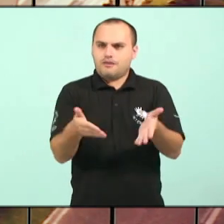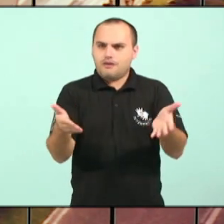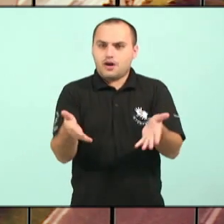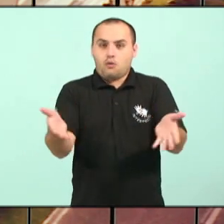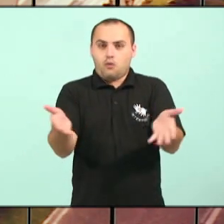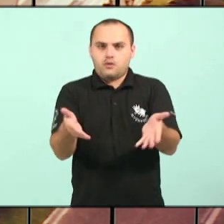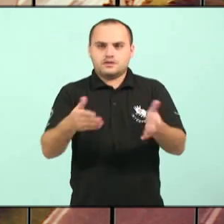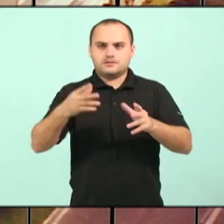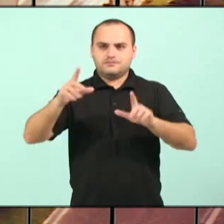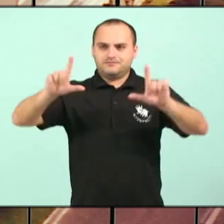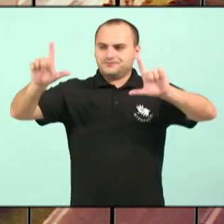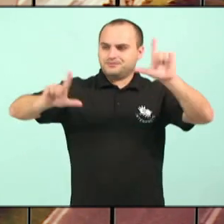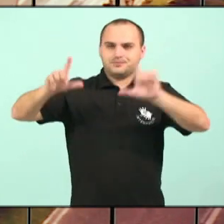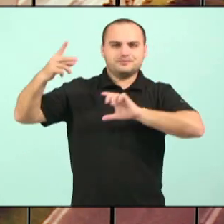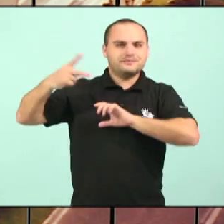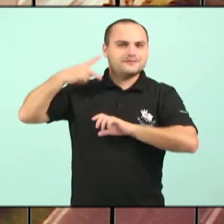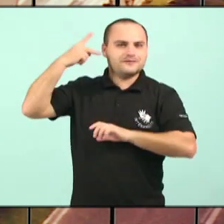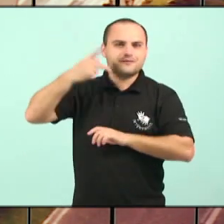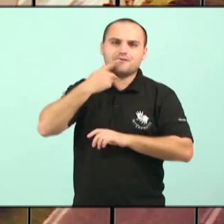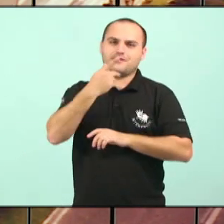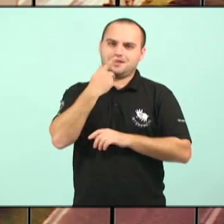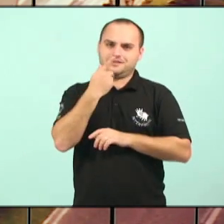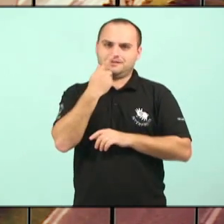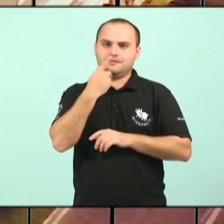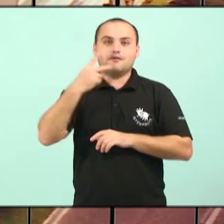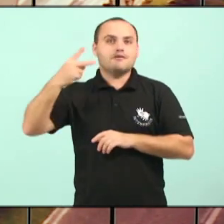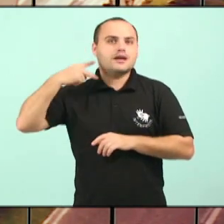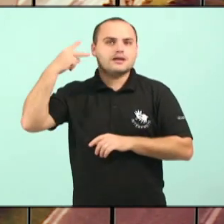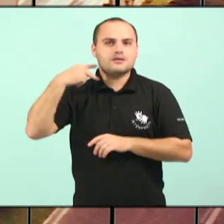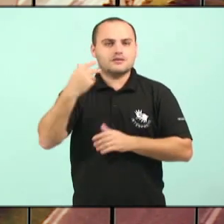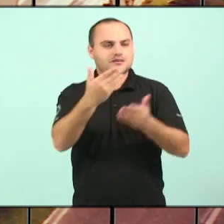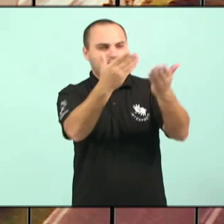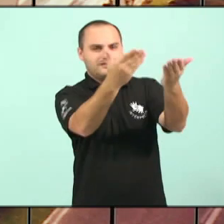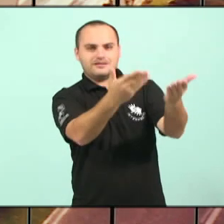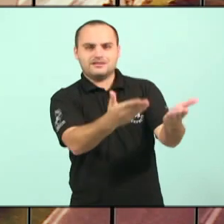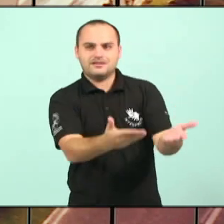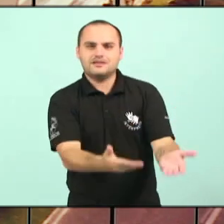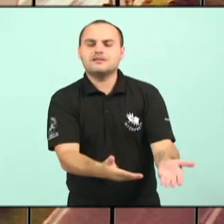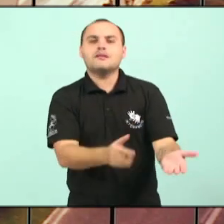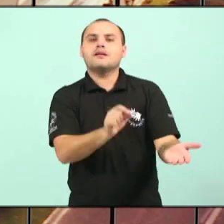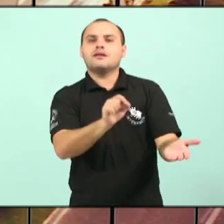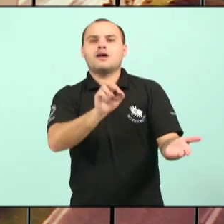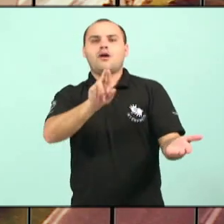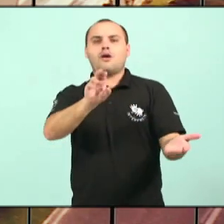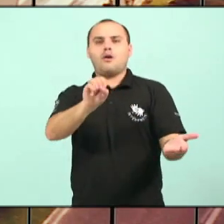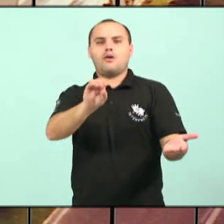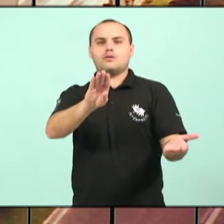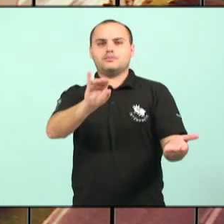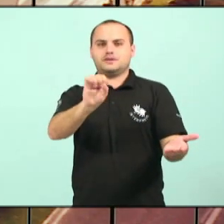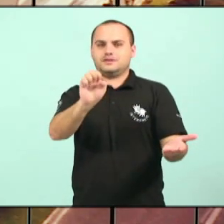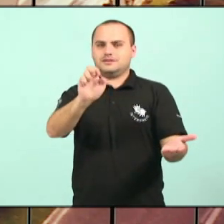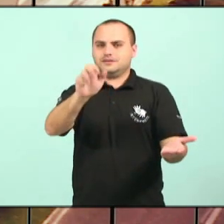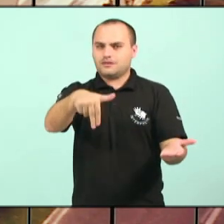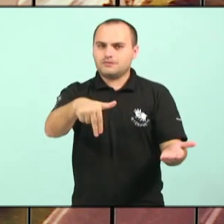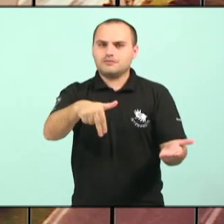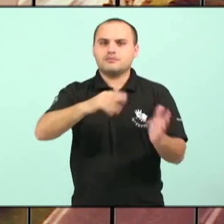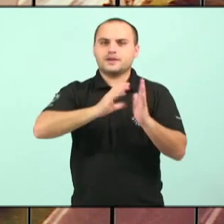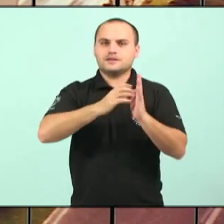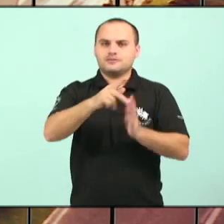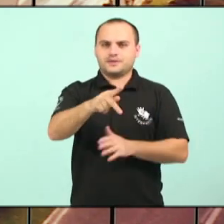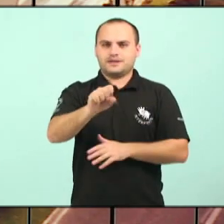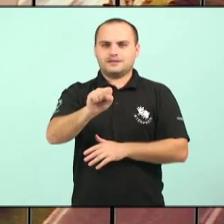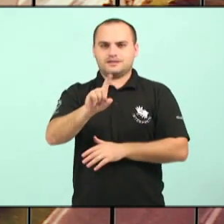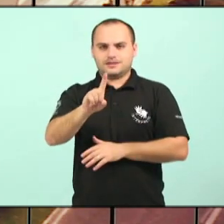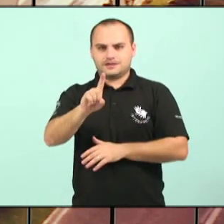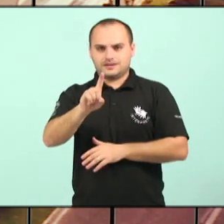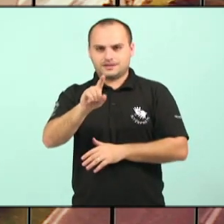no programa Fala Vereador, o vereador é Robson Coelho, do PSDB.